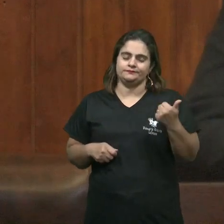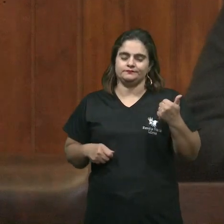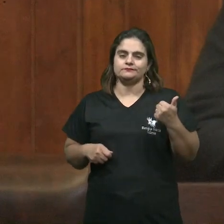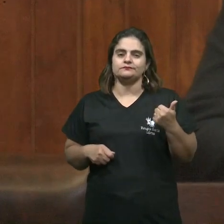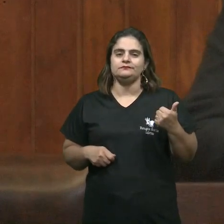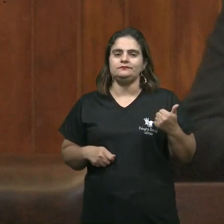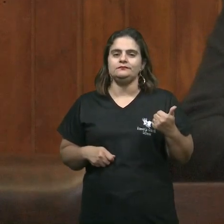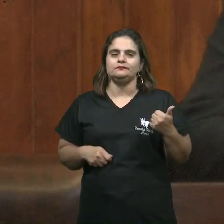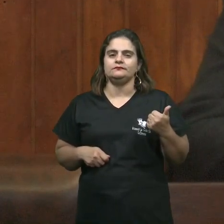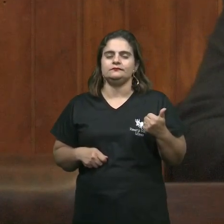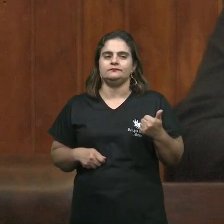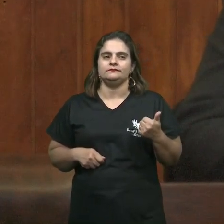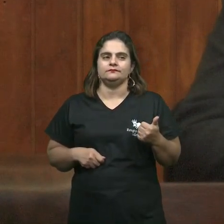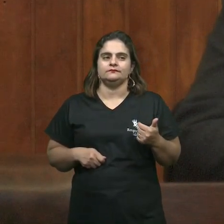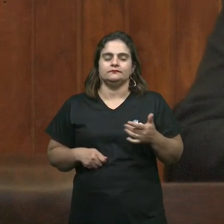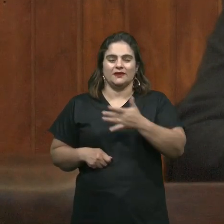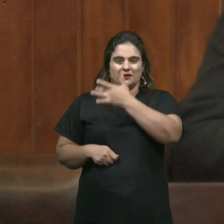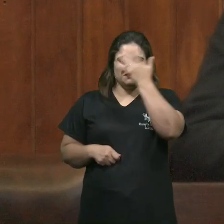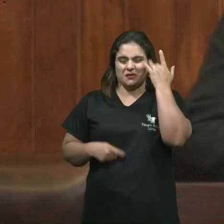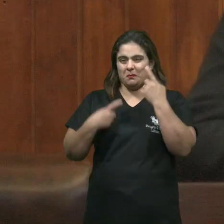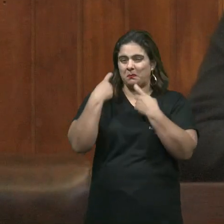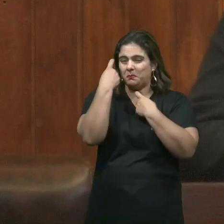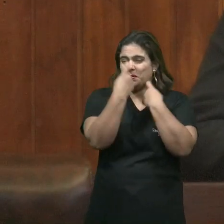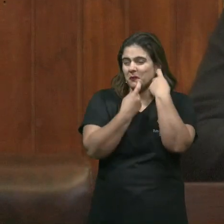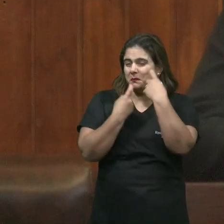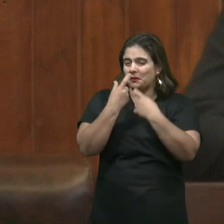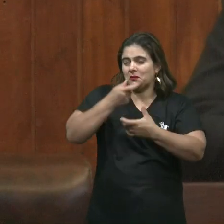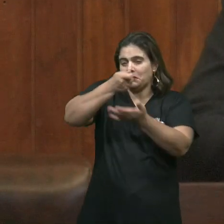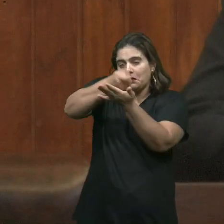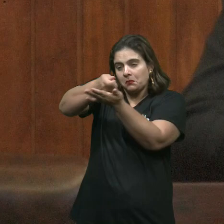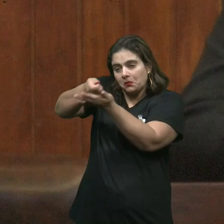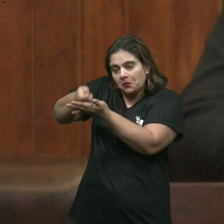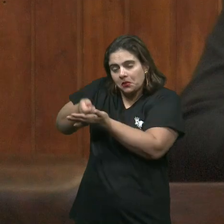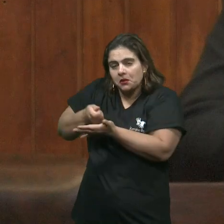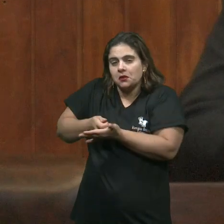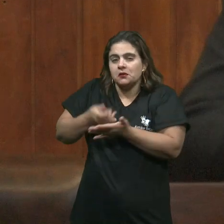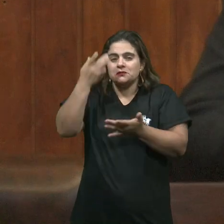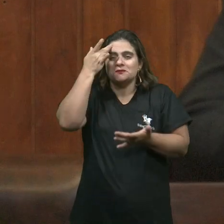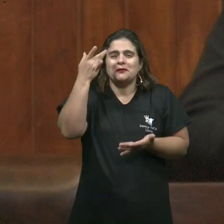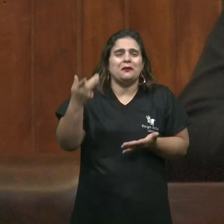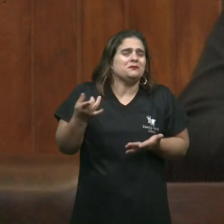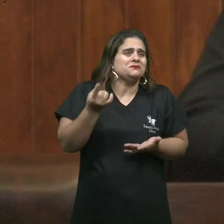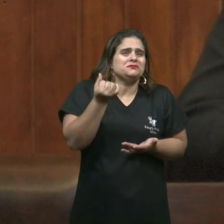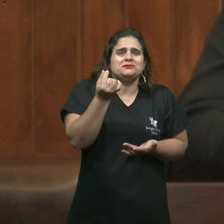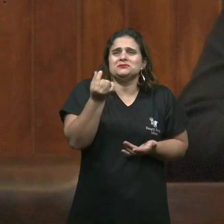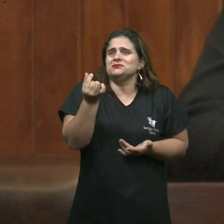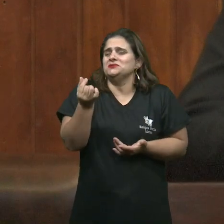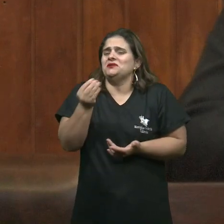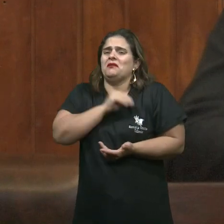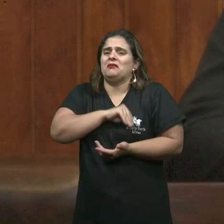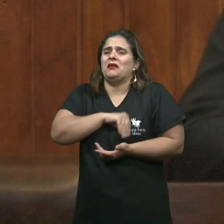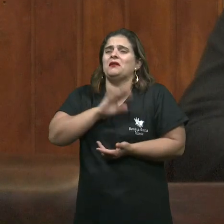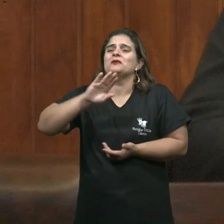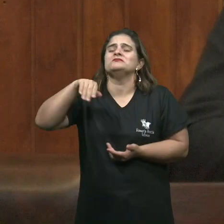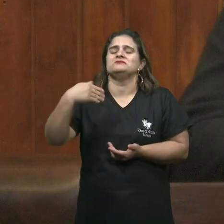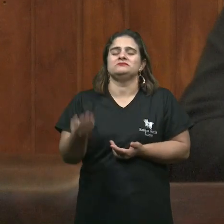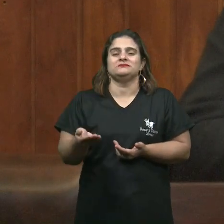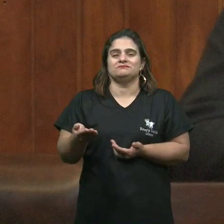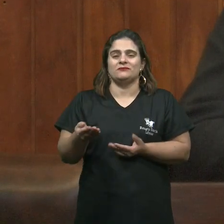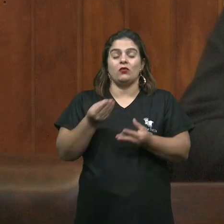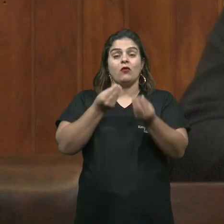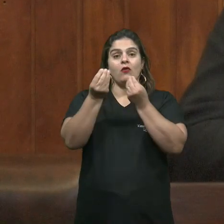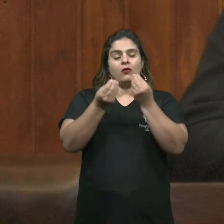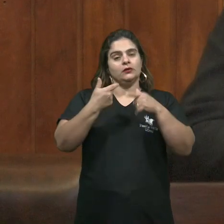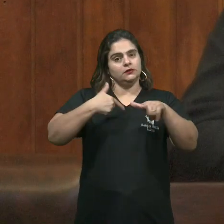Um servidor preocupado com suas contas, sem saber quando receberá seu salário, não consegue